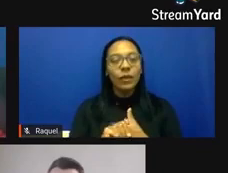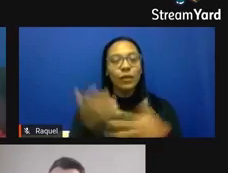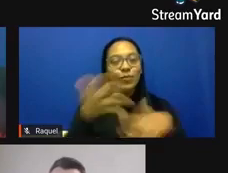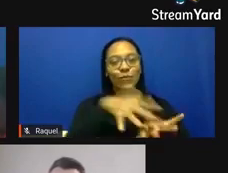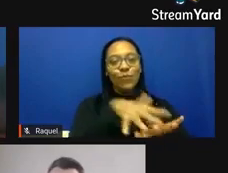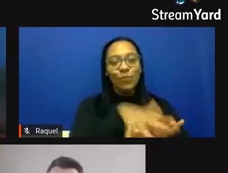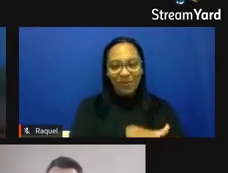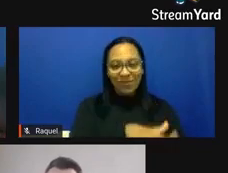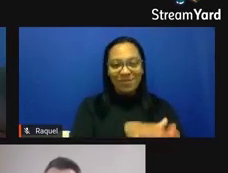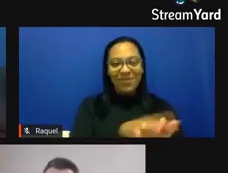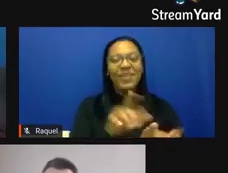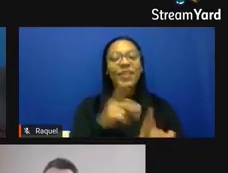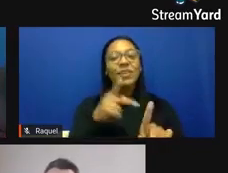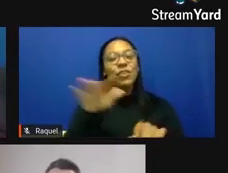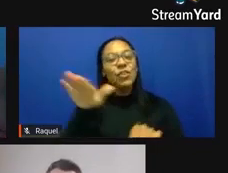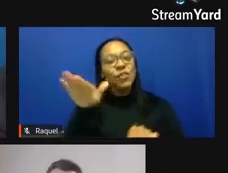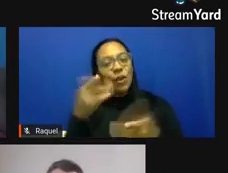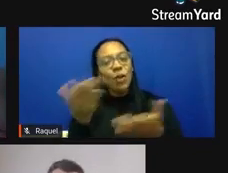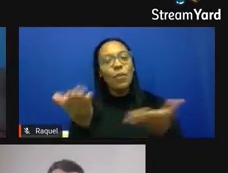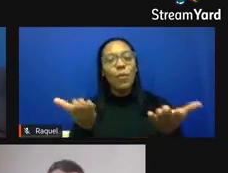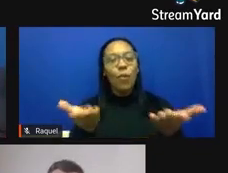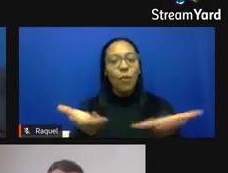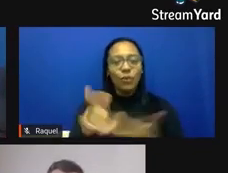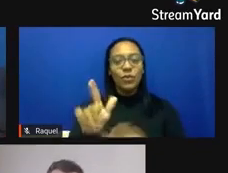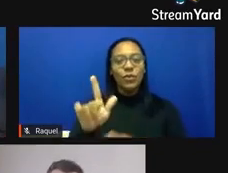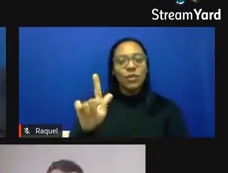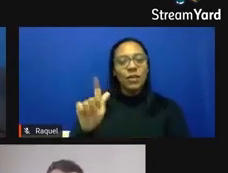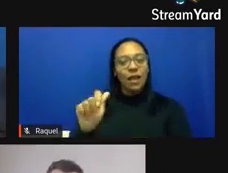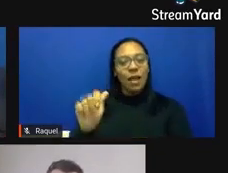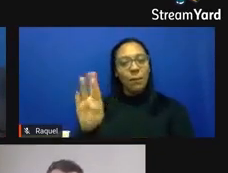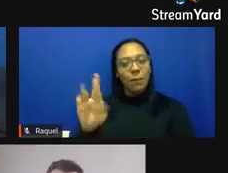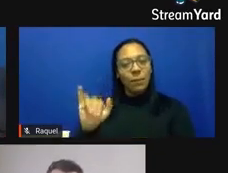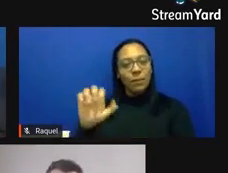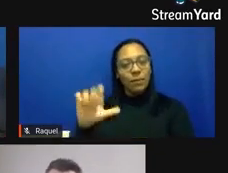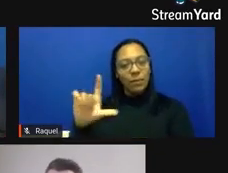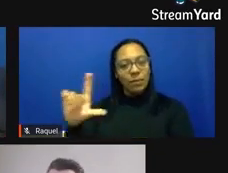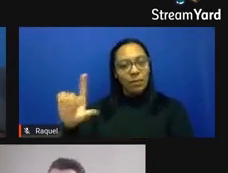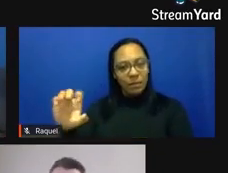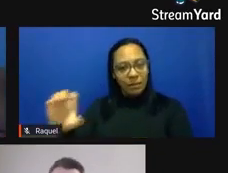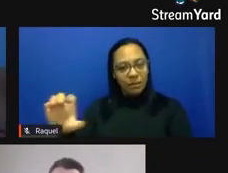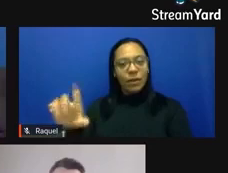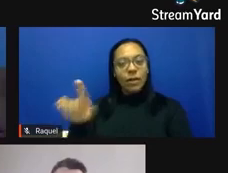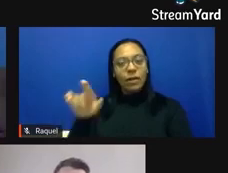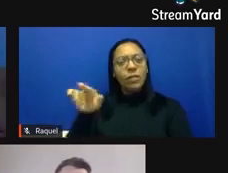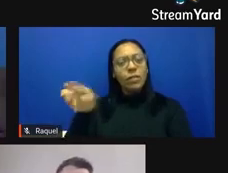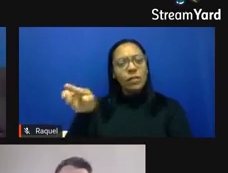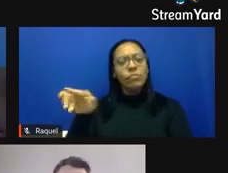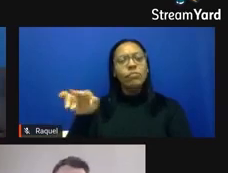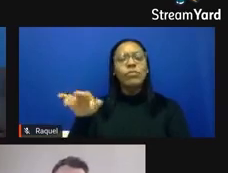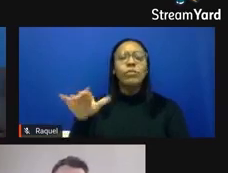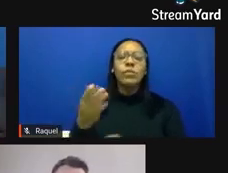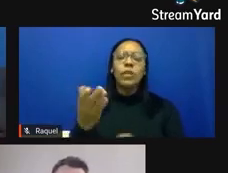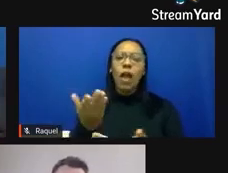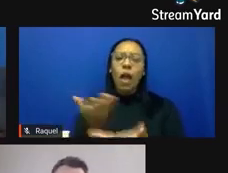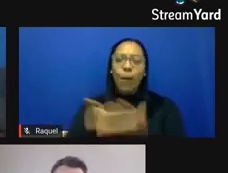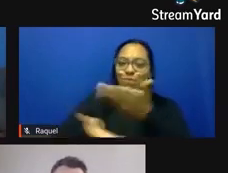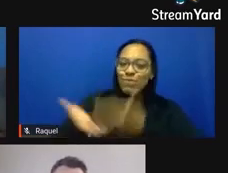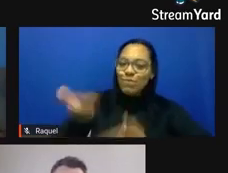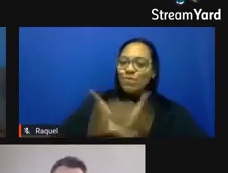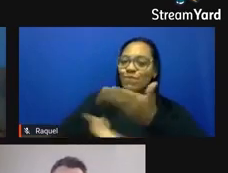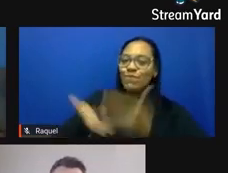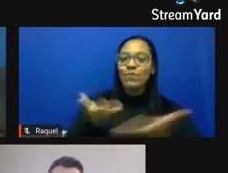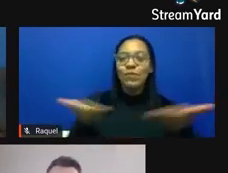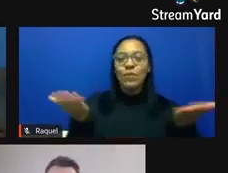dos questionamentos que vamos trazer hoje para o Carlos estar nos esclarecendo e também nos apoiando nesse